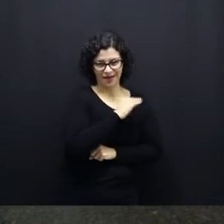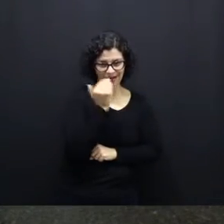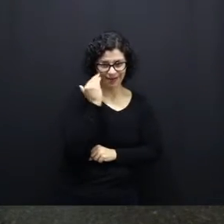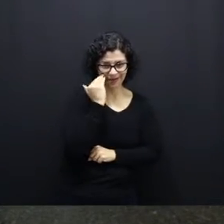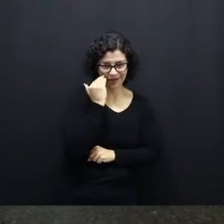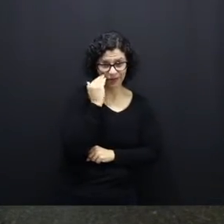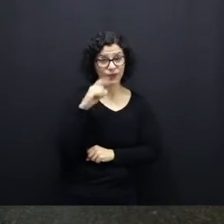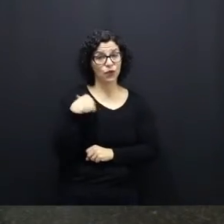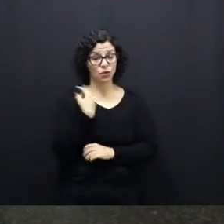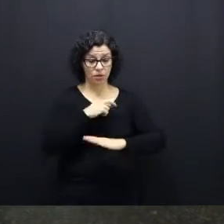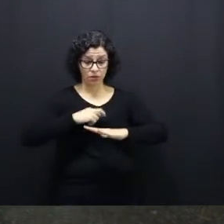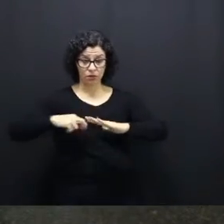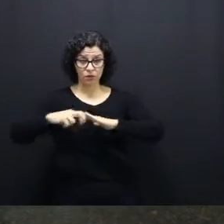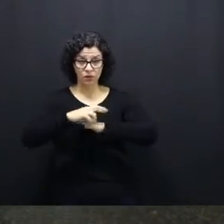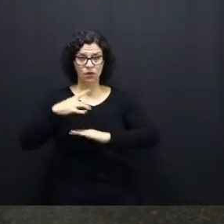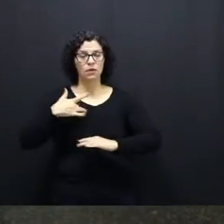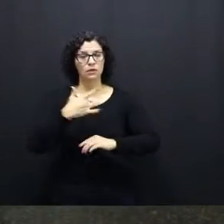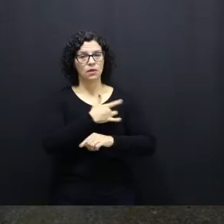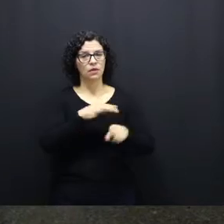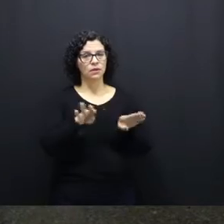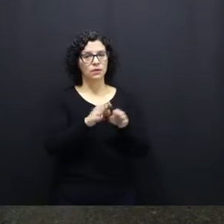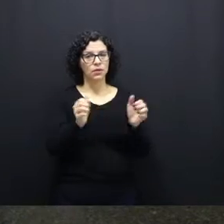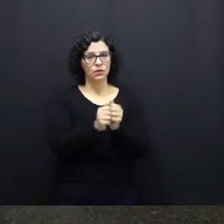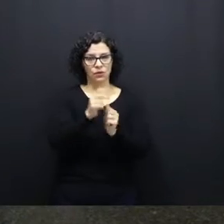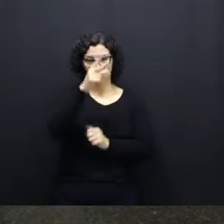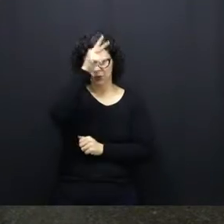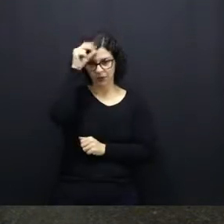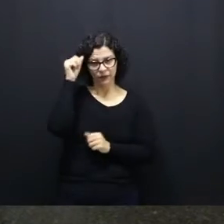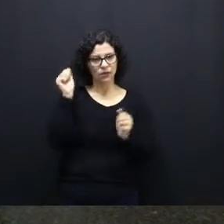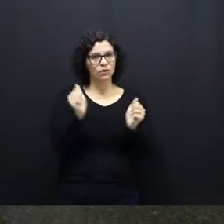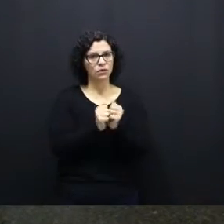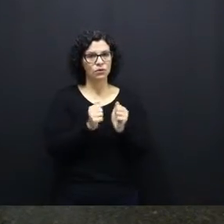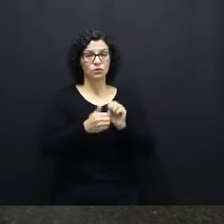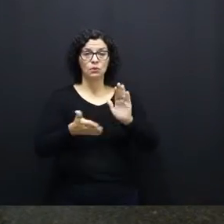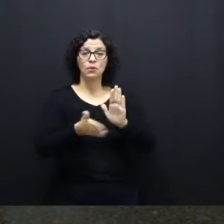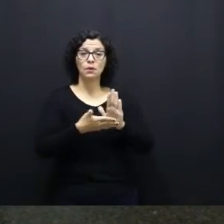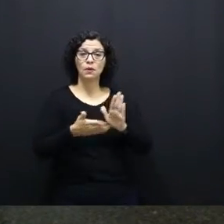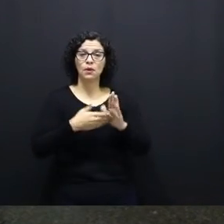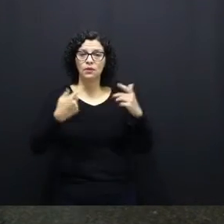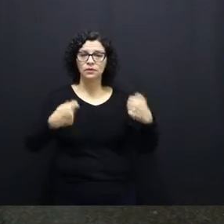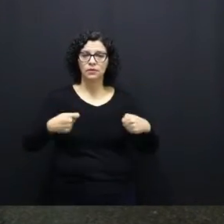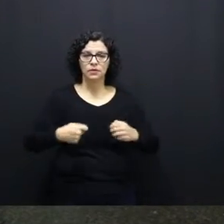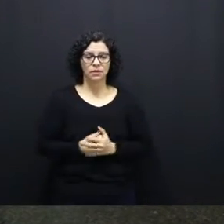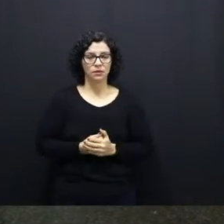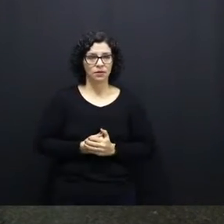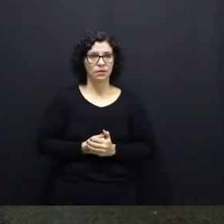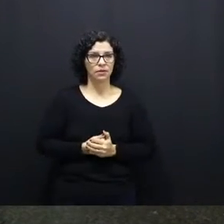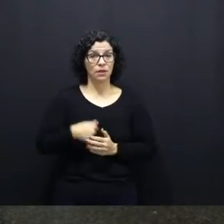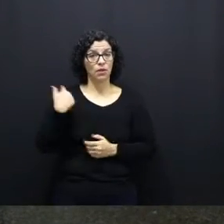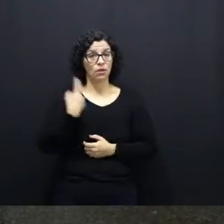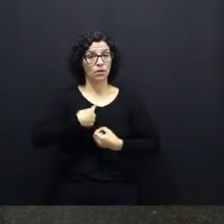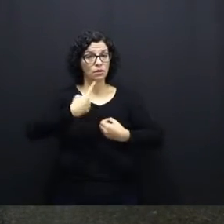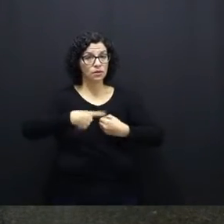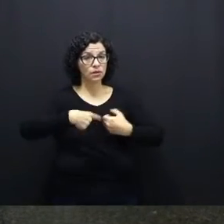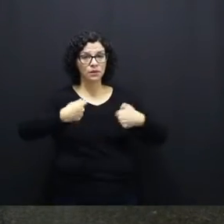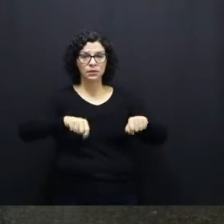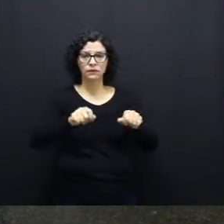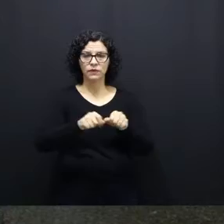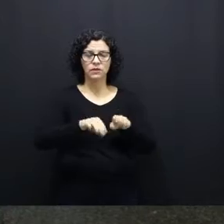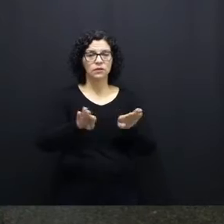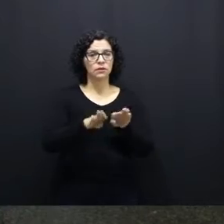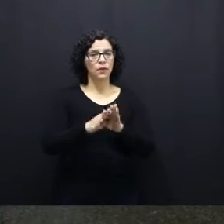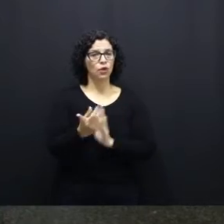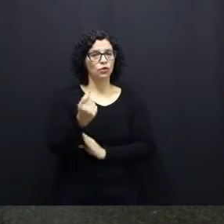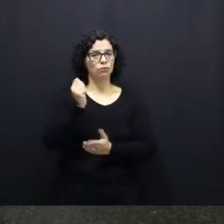inclusive em uma reunião já foi tratado com a prefeito em São José essa proposta dessa proposição de que o município possa fazer também uma